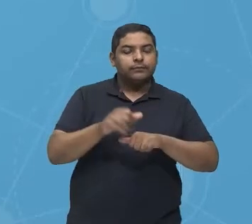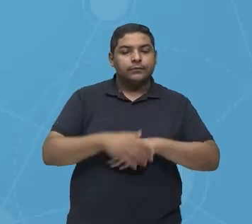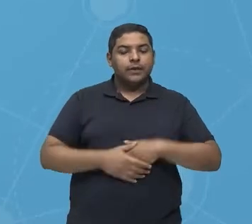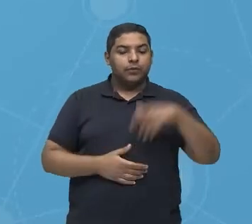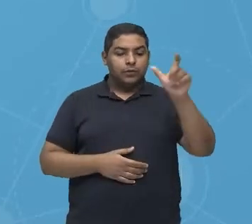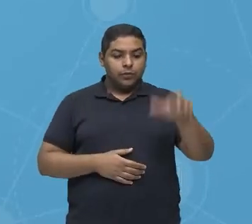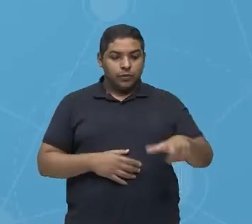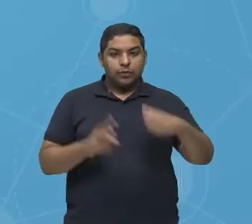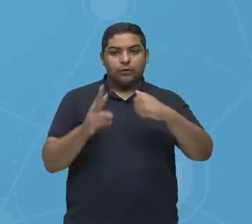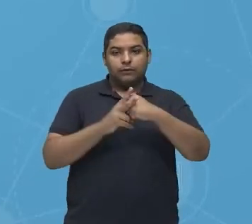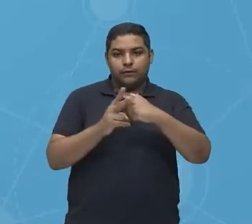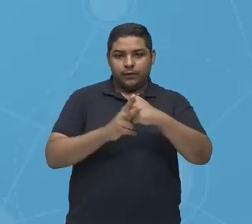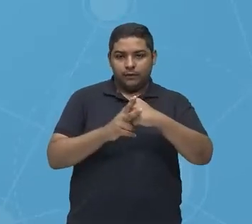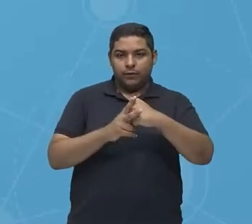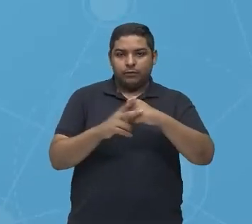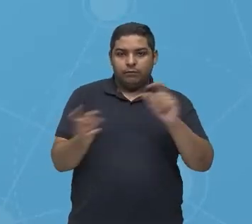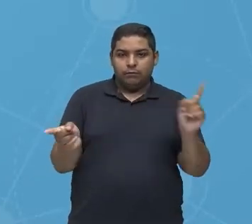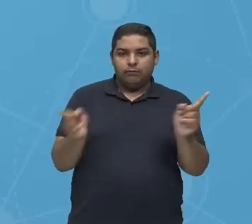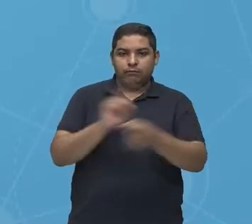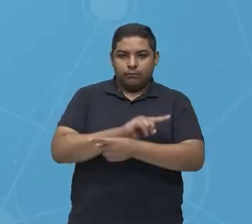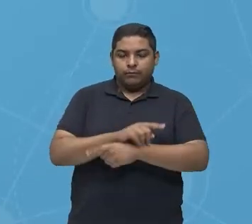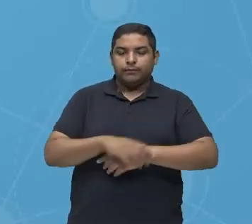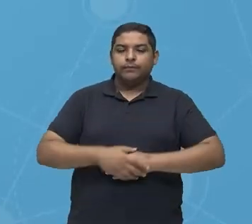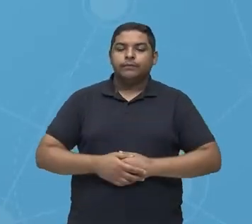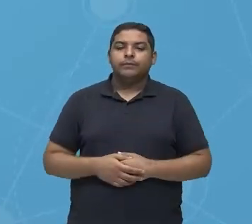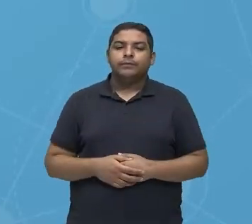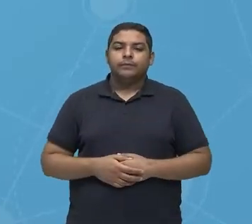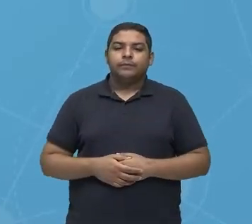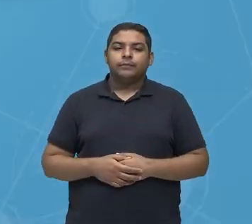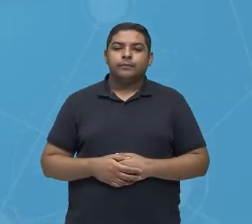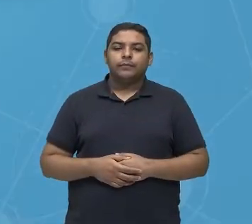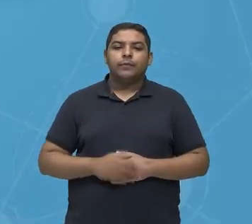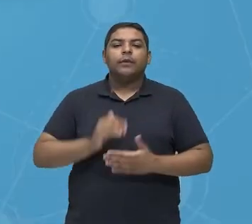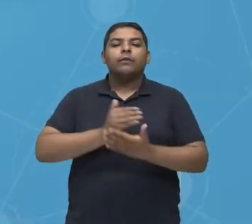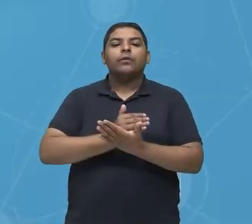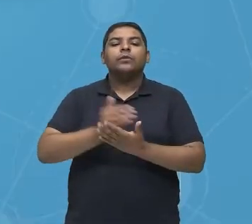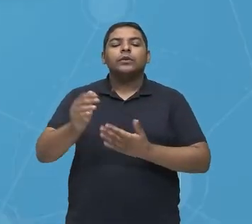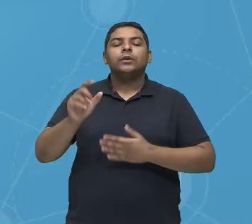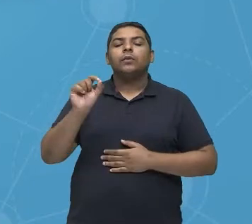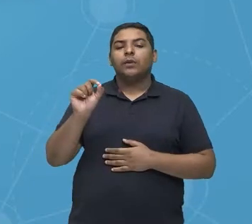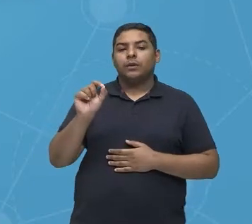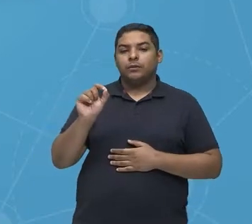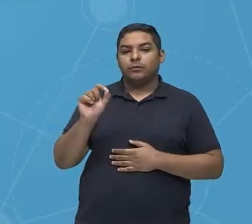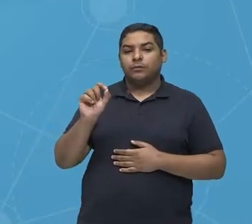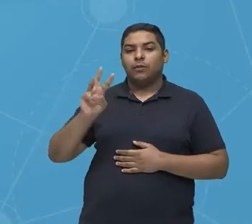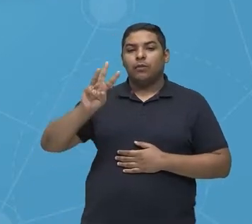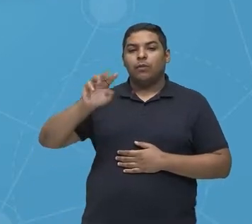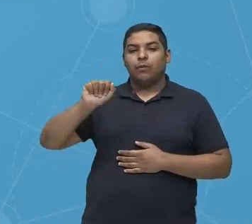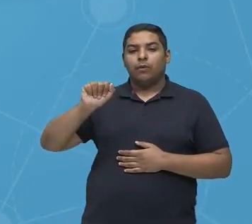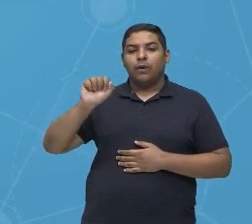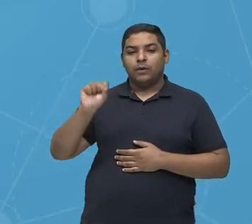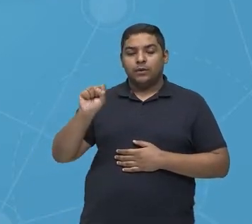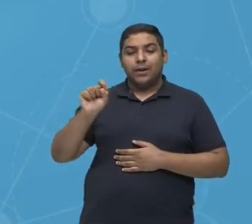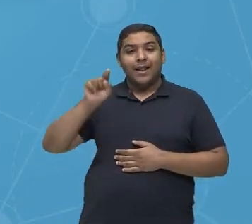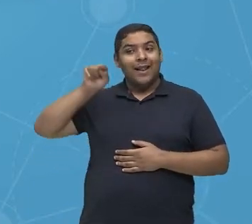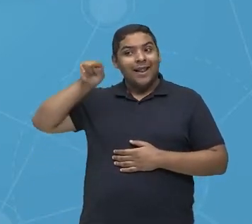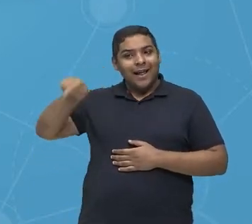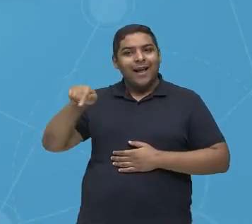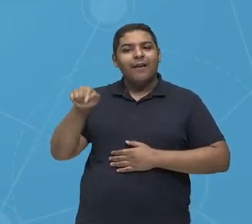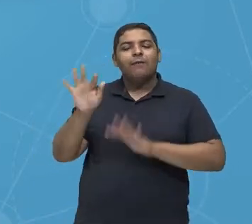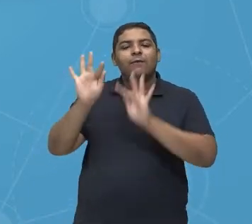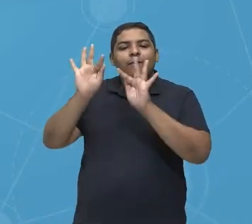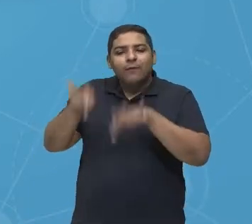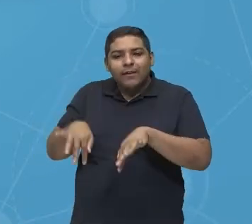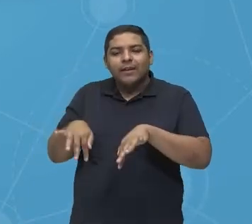com o verbo, tá? Quando o sujeito for singular, eu vou utilizar sempre o was. E, claro, lá no final, eu vou